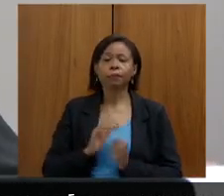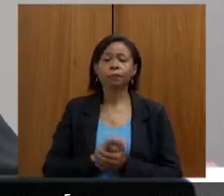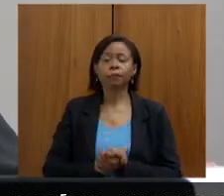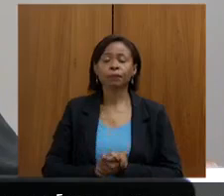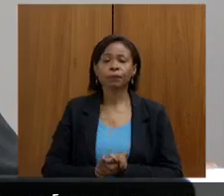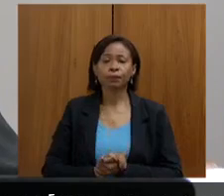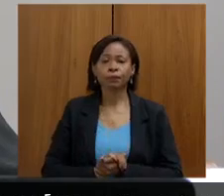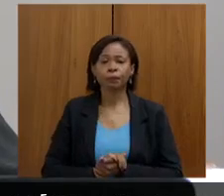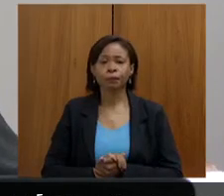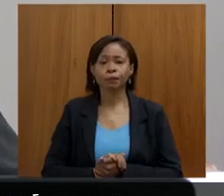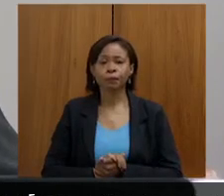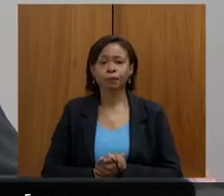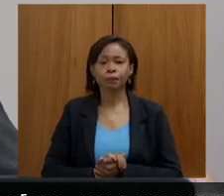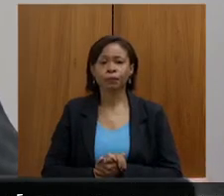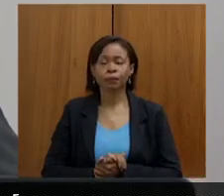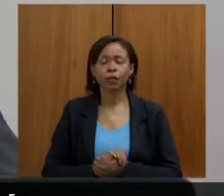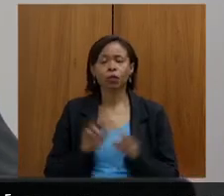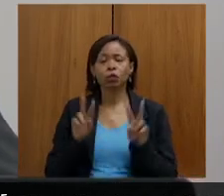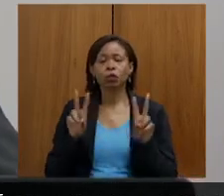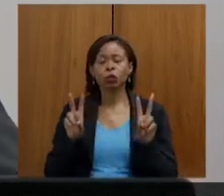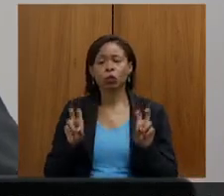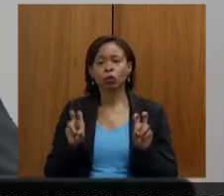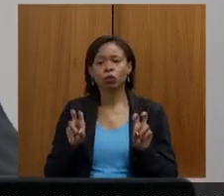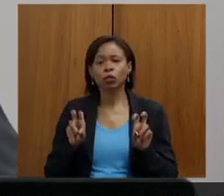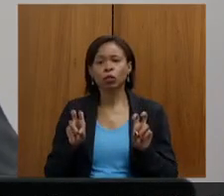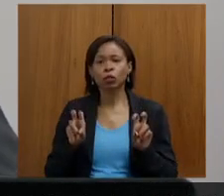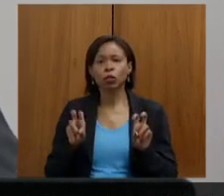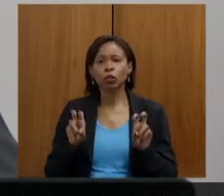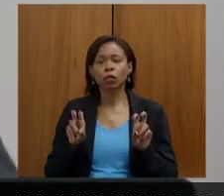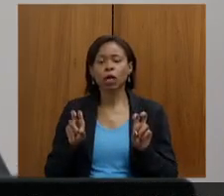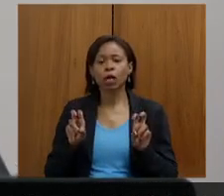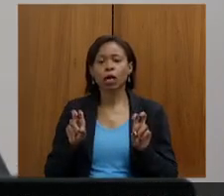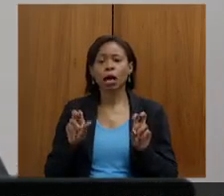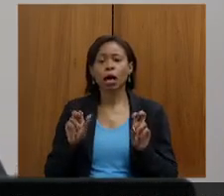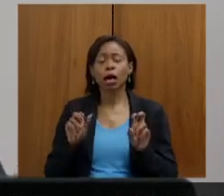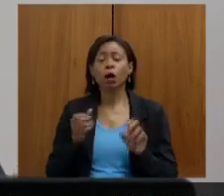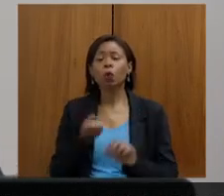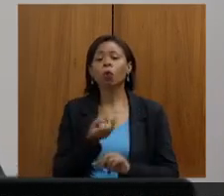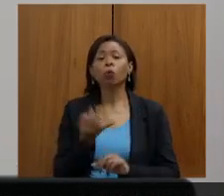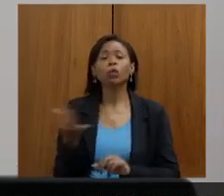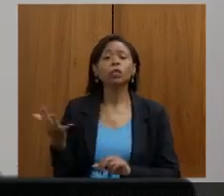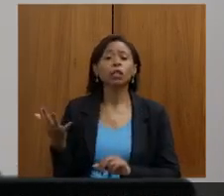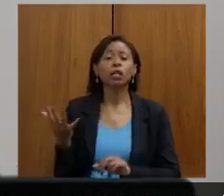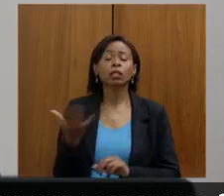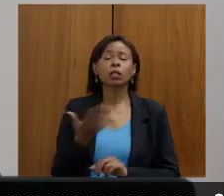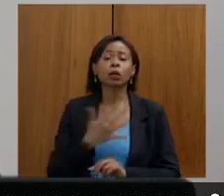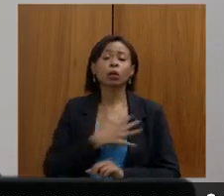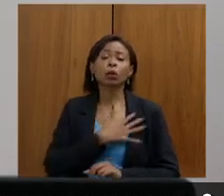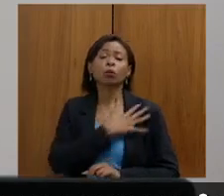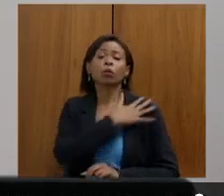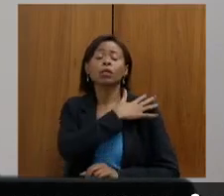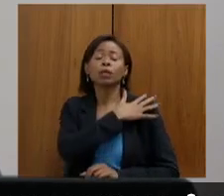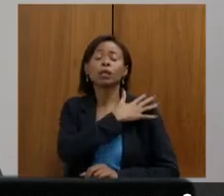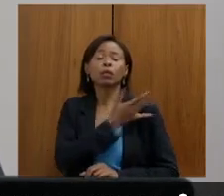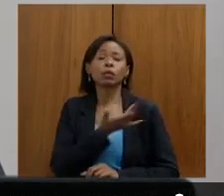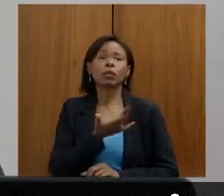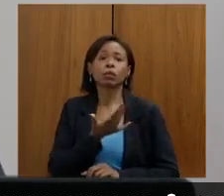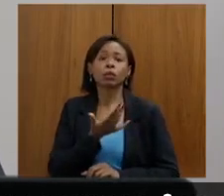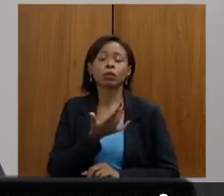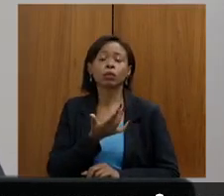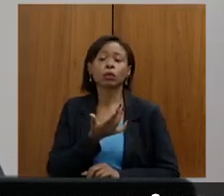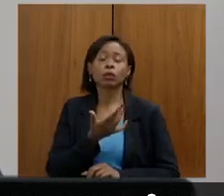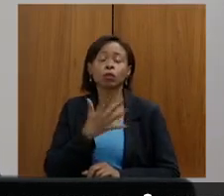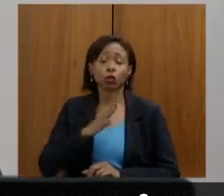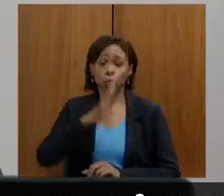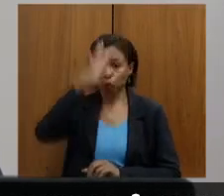é quanto à relação até o presente momento o número de policiais militares mortos desculpa